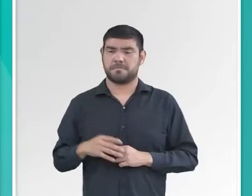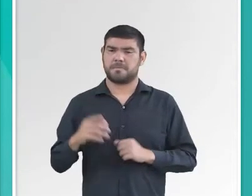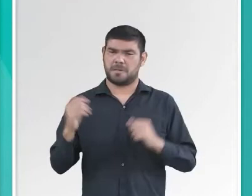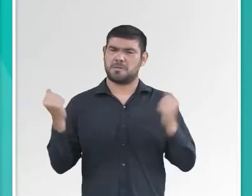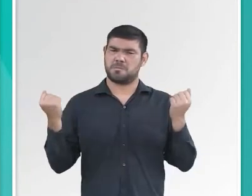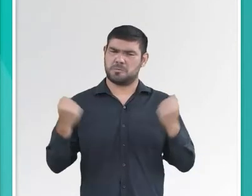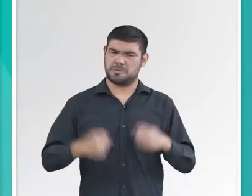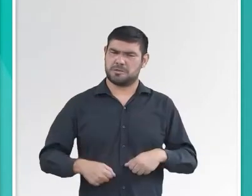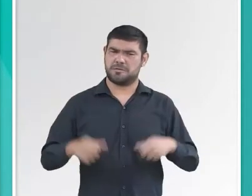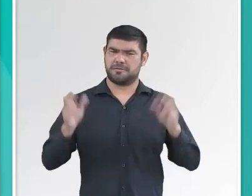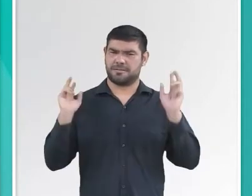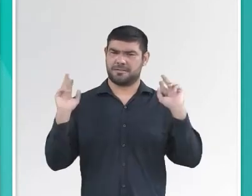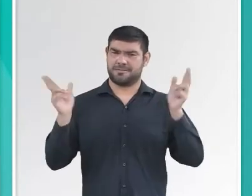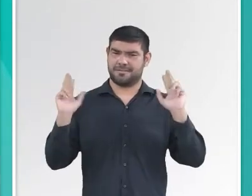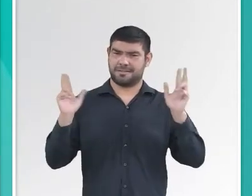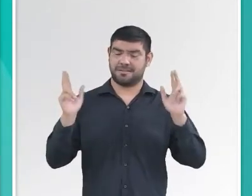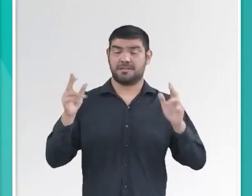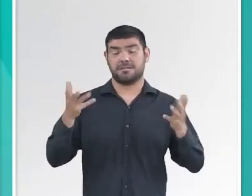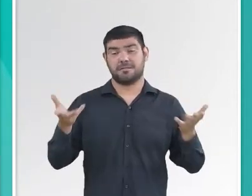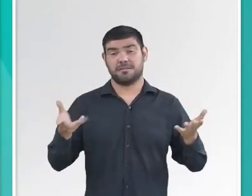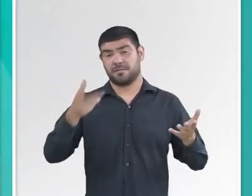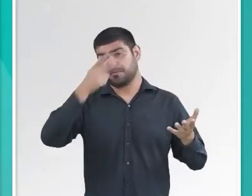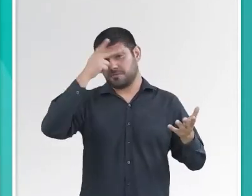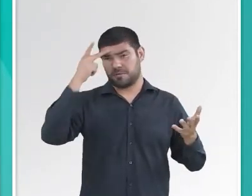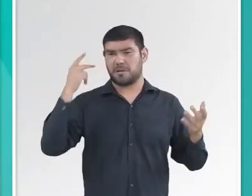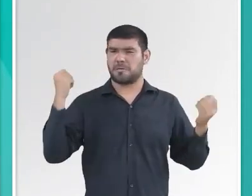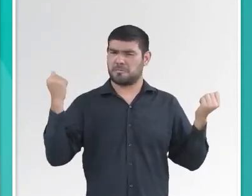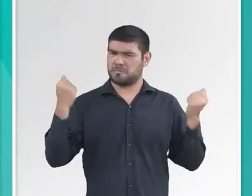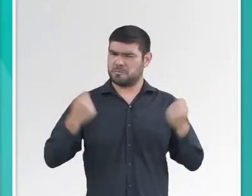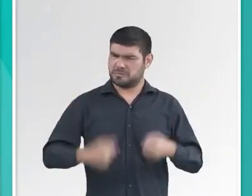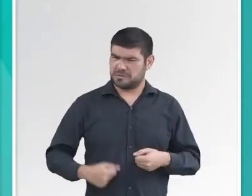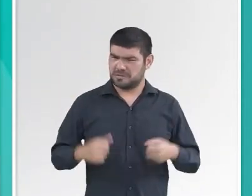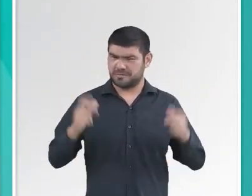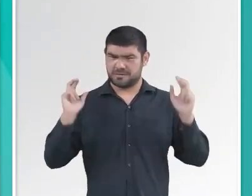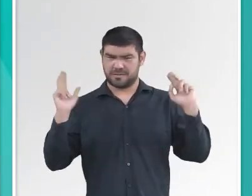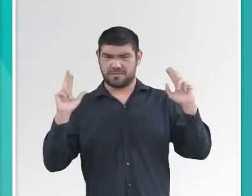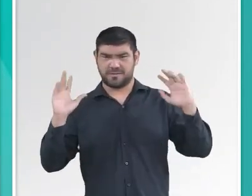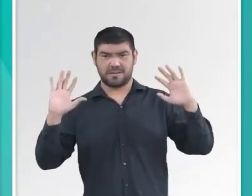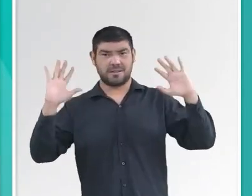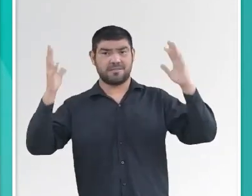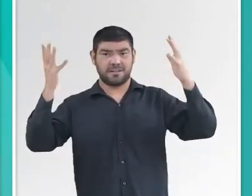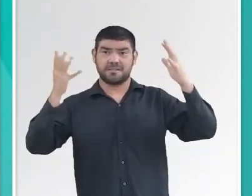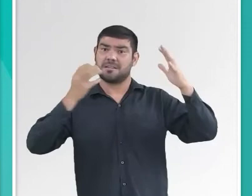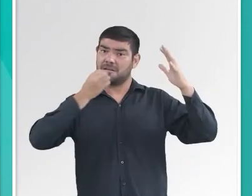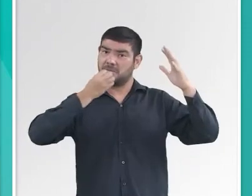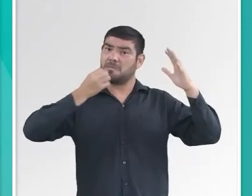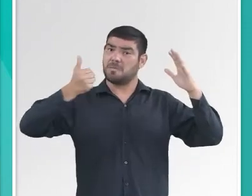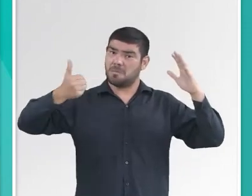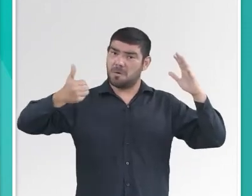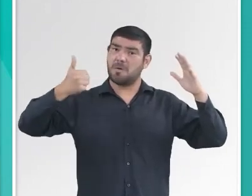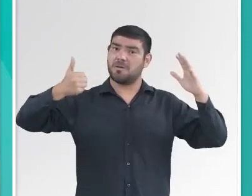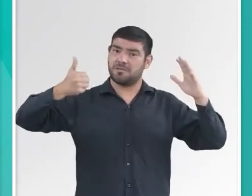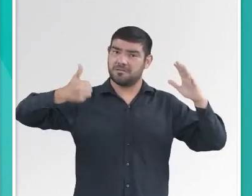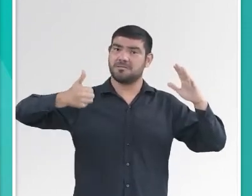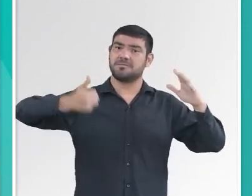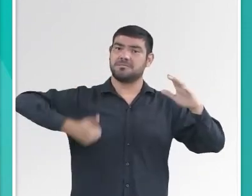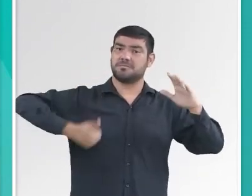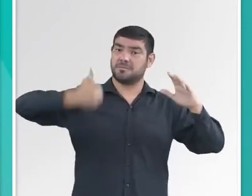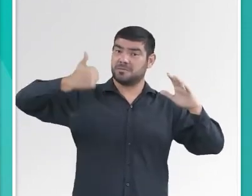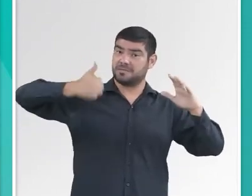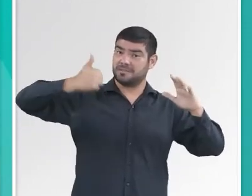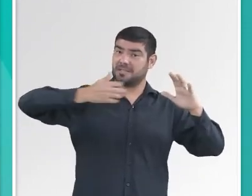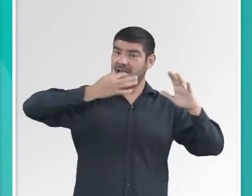possível se divertir. Então, pessoal, se é possível se divertir na festa, isso é algo bom, isso é algo